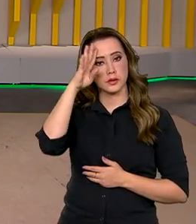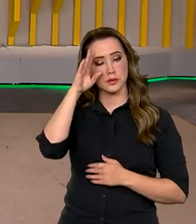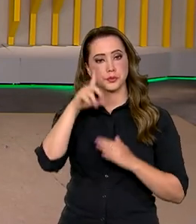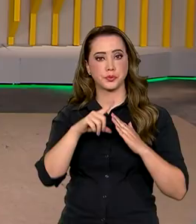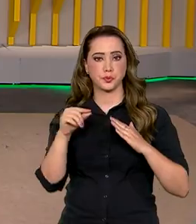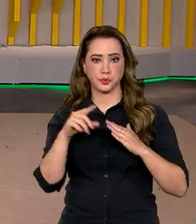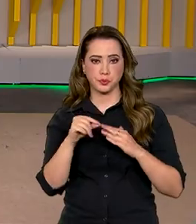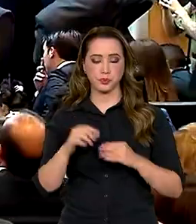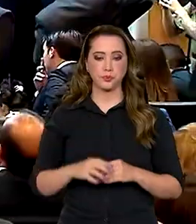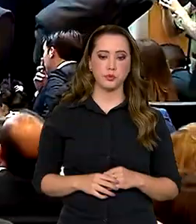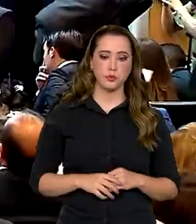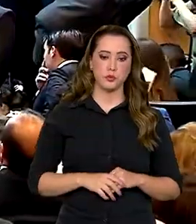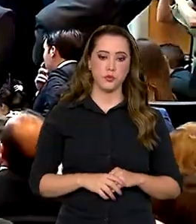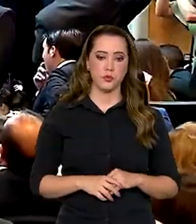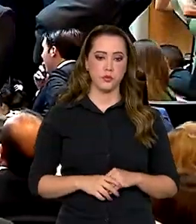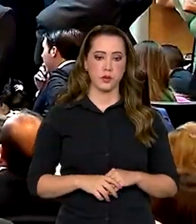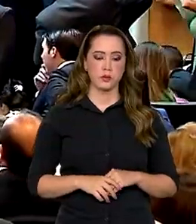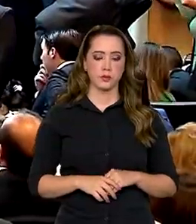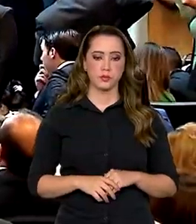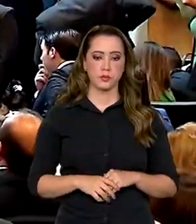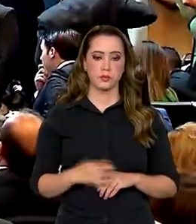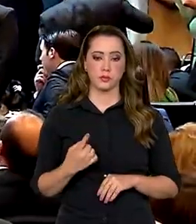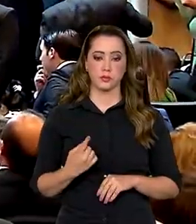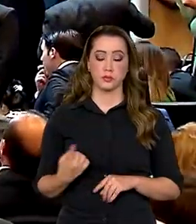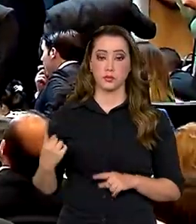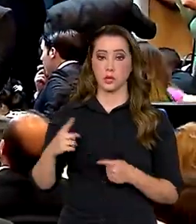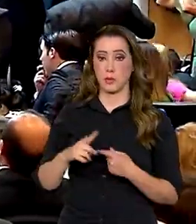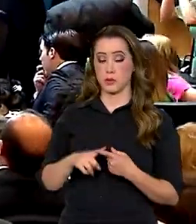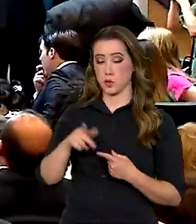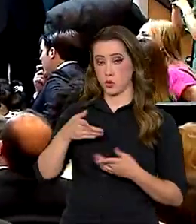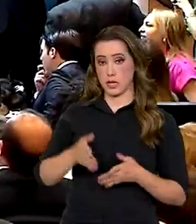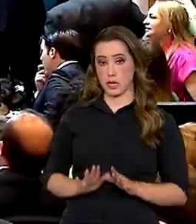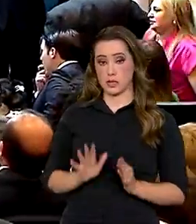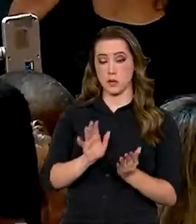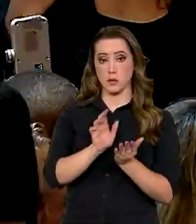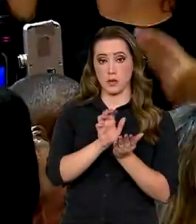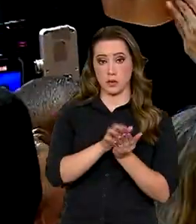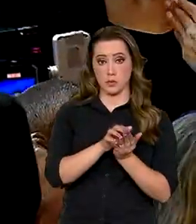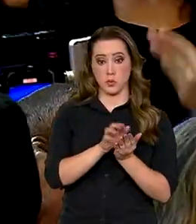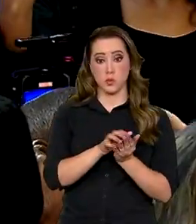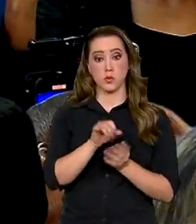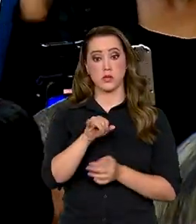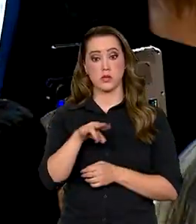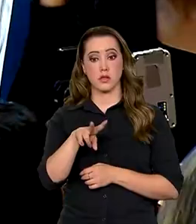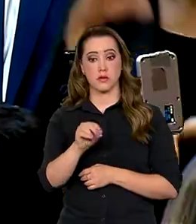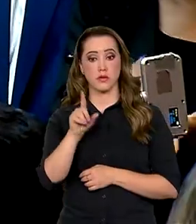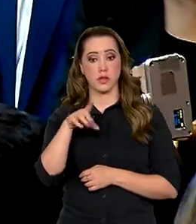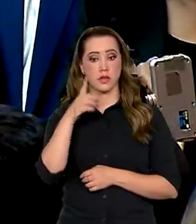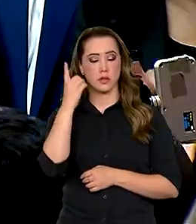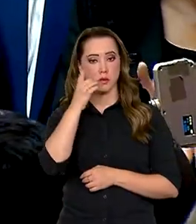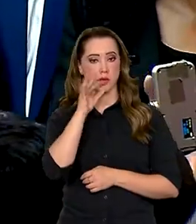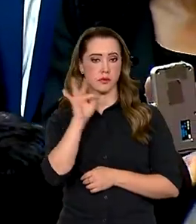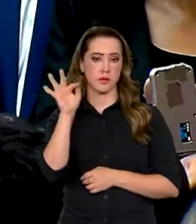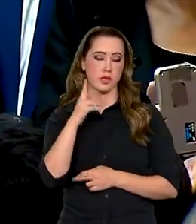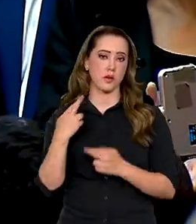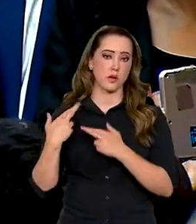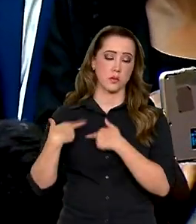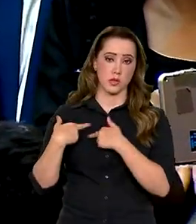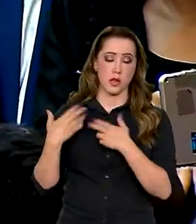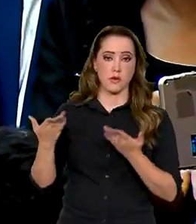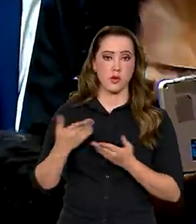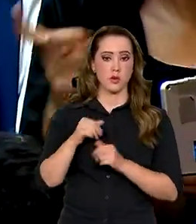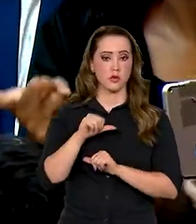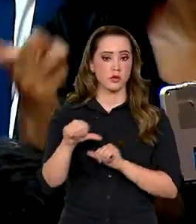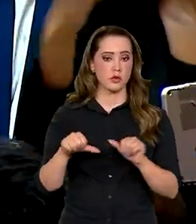Palácio do Planalto. O pernambucano Silvio Costa Filho é deputado federal e assumiu o cargo com a promessa de dinamizar